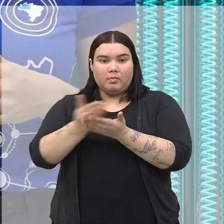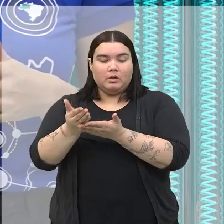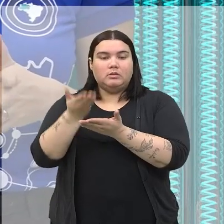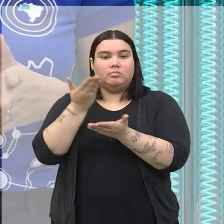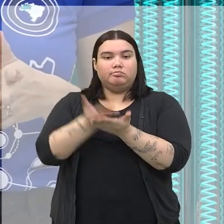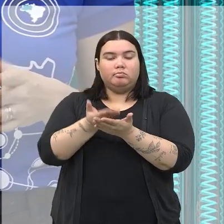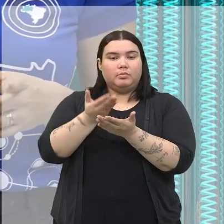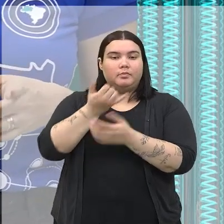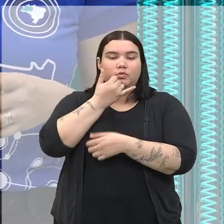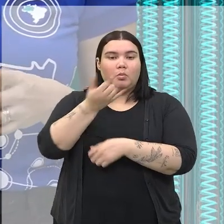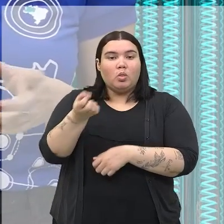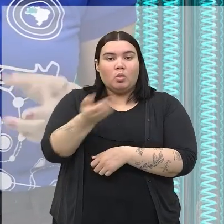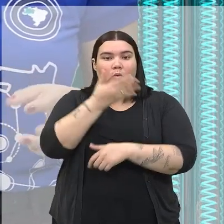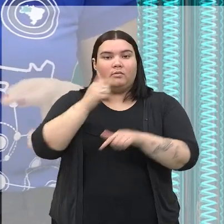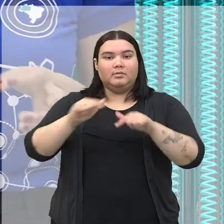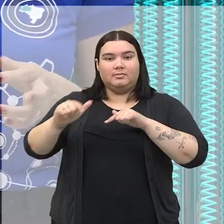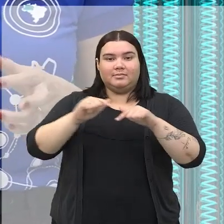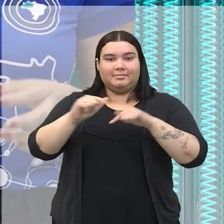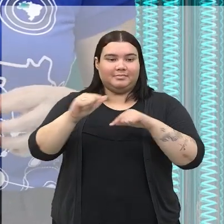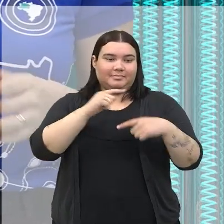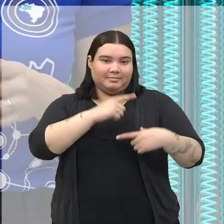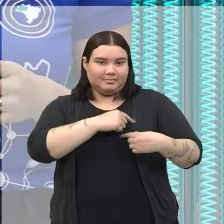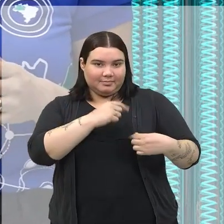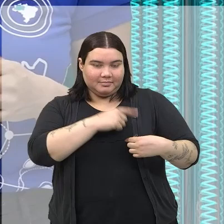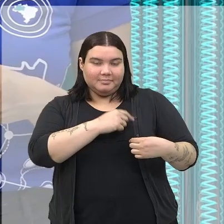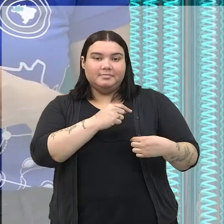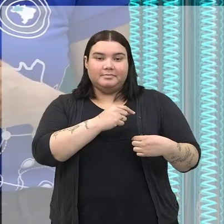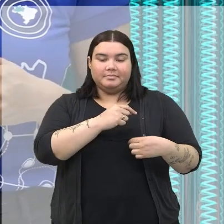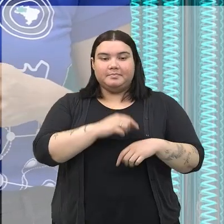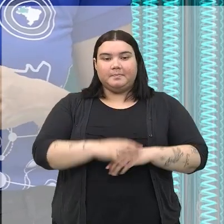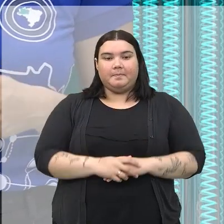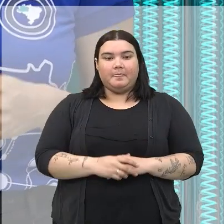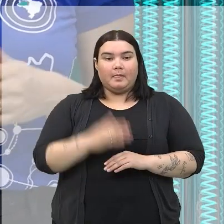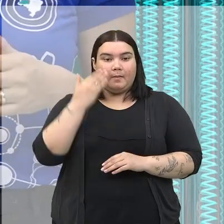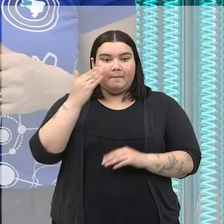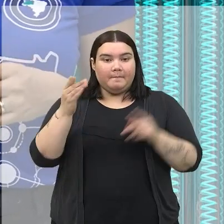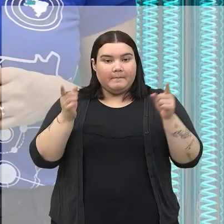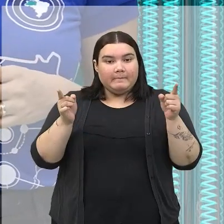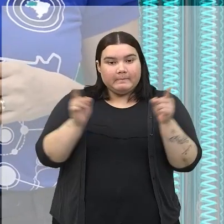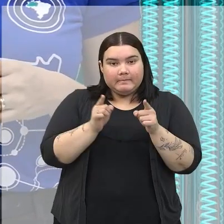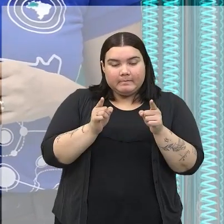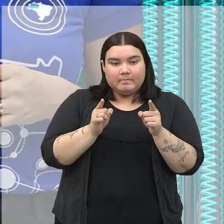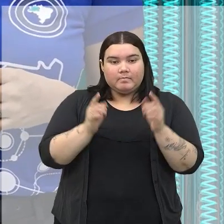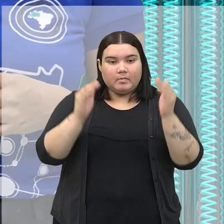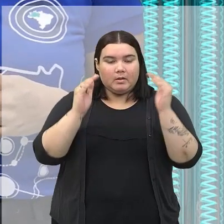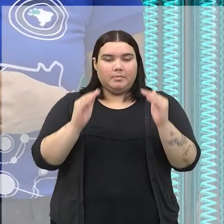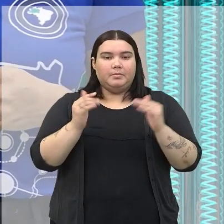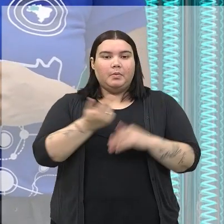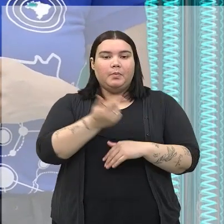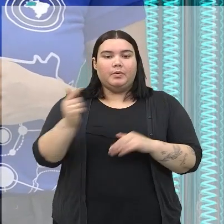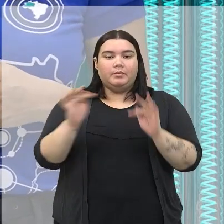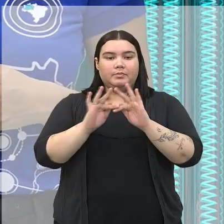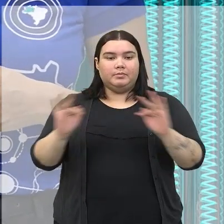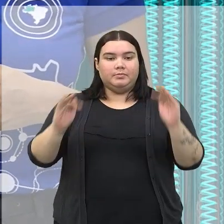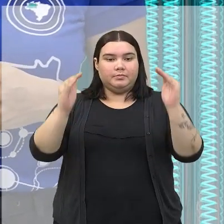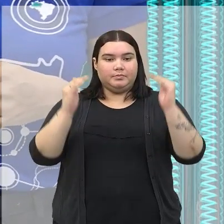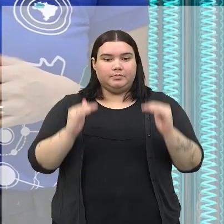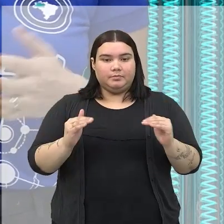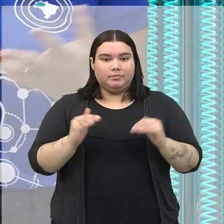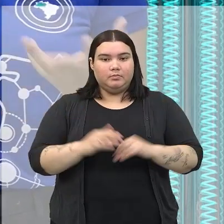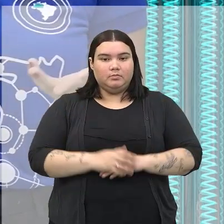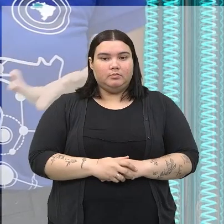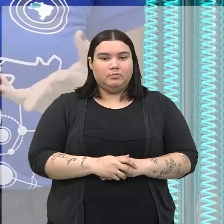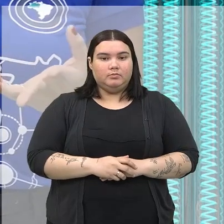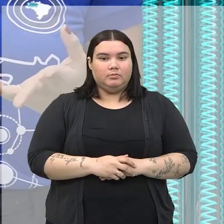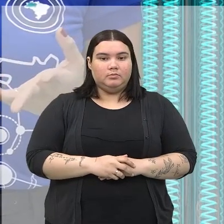novo trabalho em agosto. Então, vejam aí a presença da contração. She will bake a cake for the party.